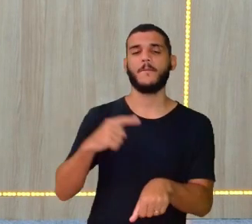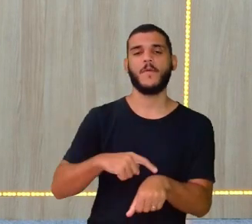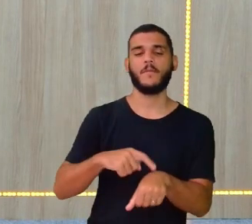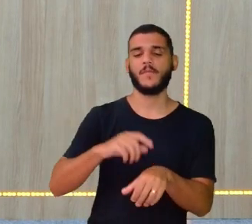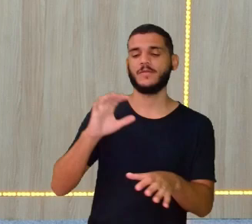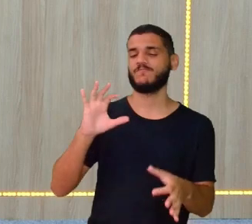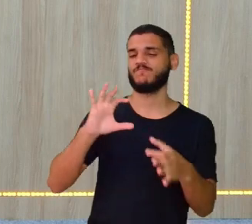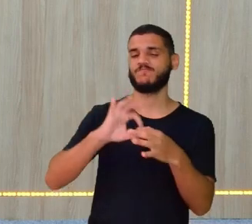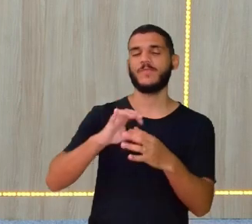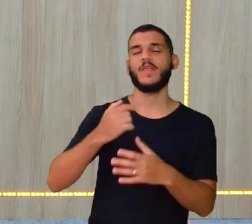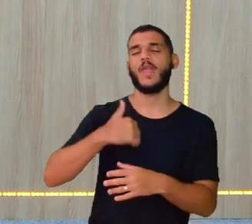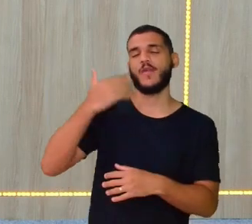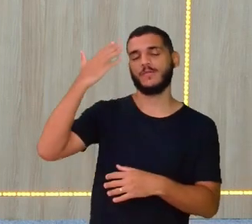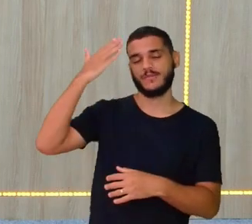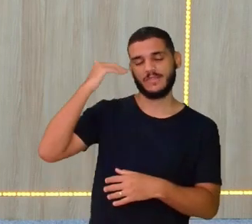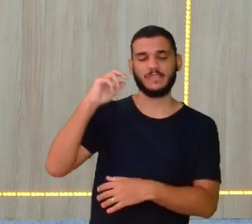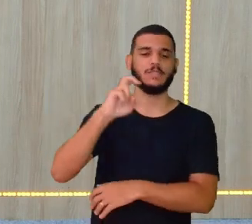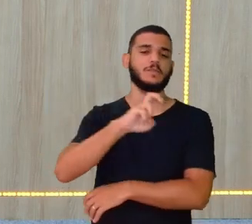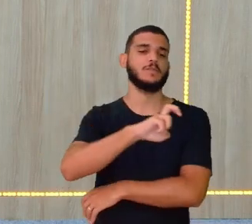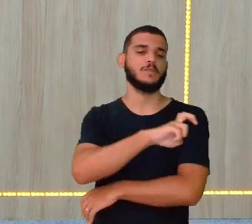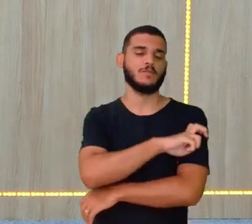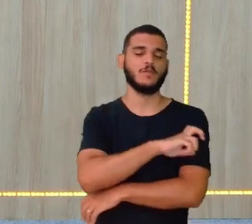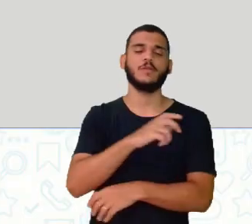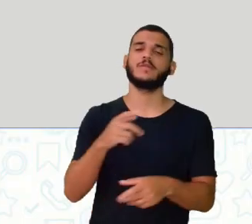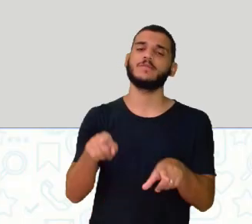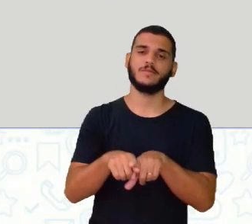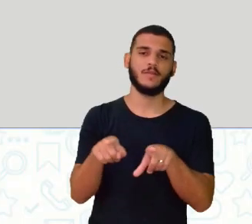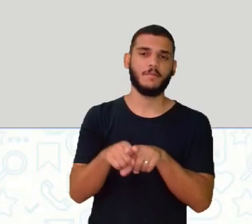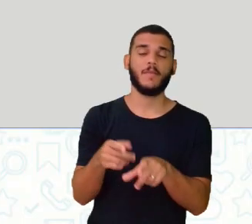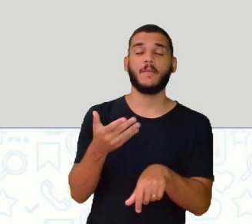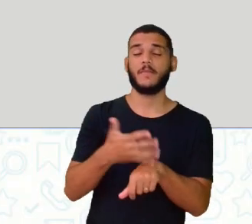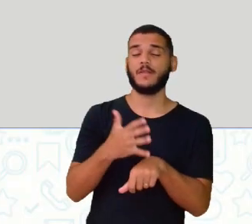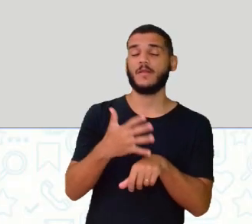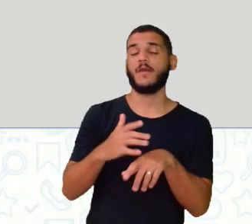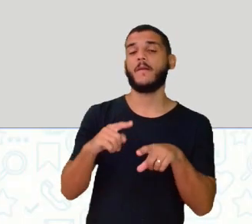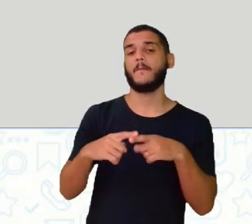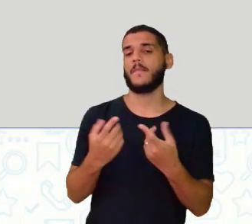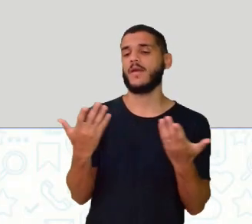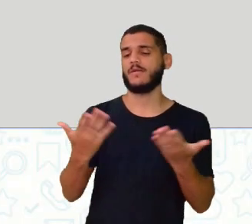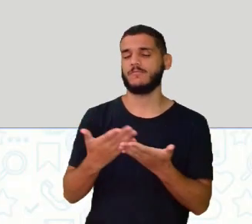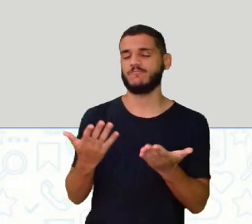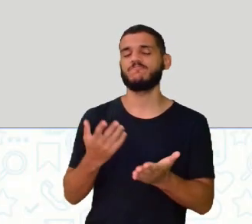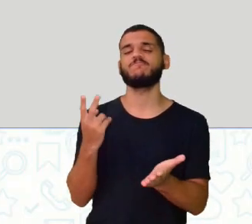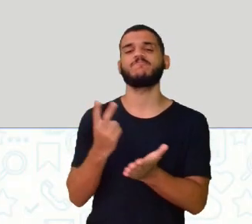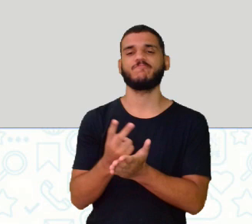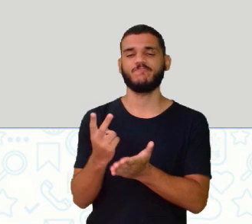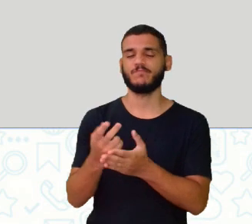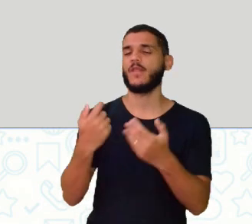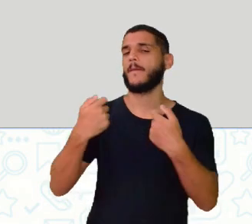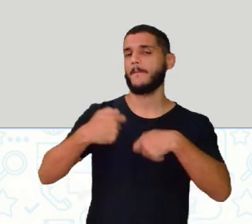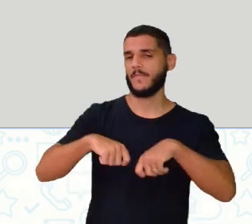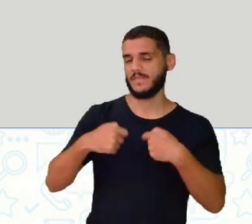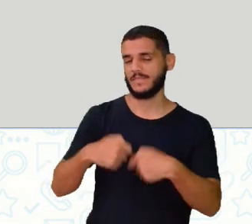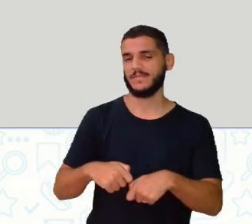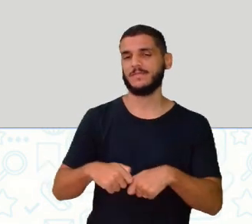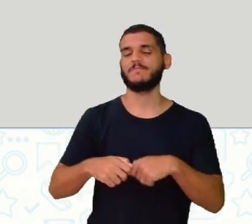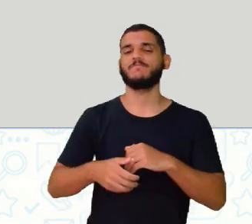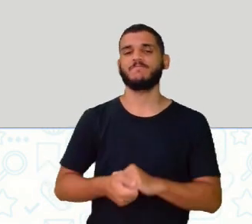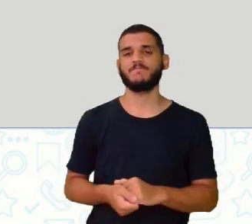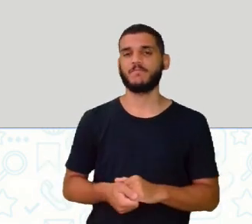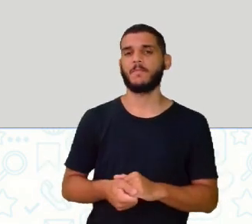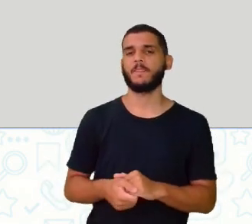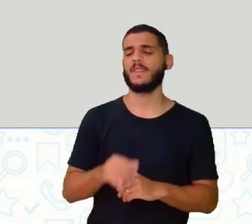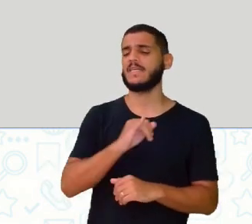que vocês já faziam isso no quinto ano, e aí agora vocês precisam, não é? Continuar fazendo aqueles